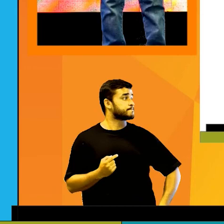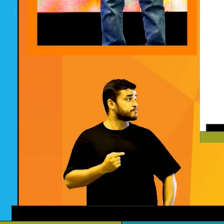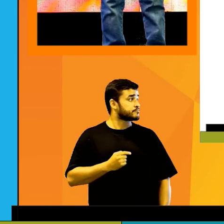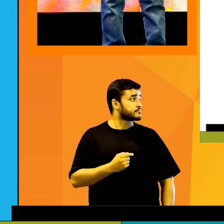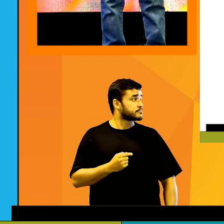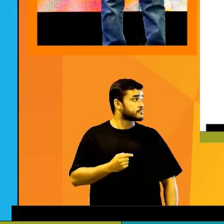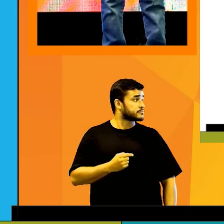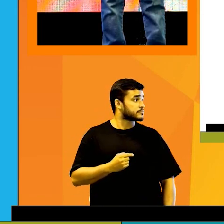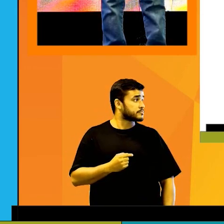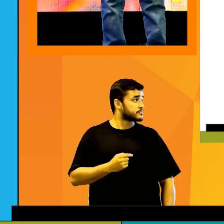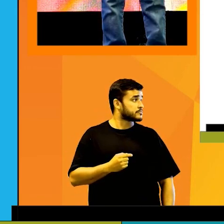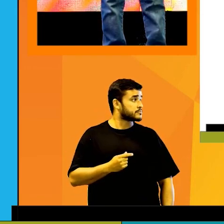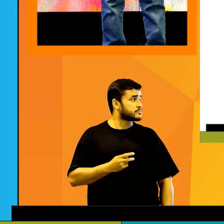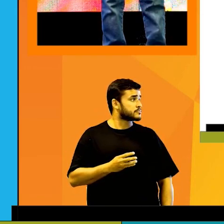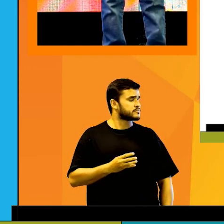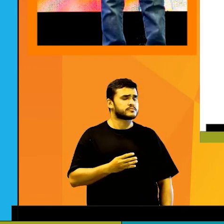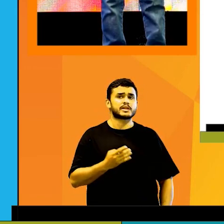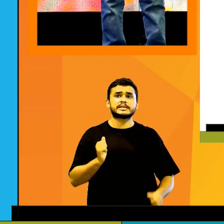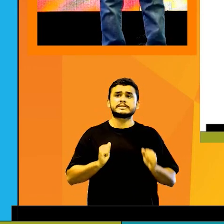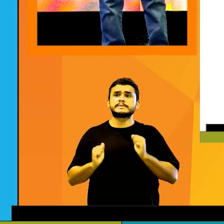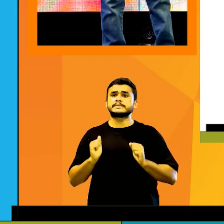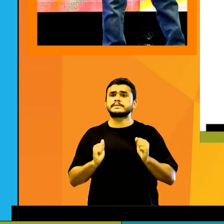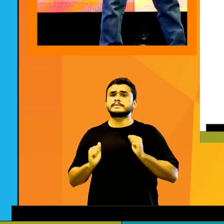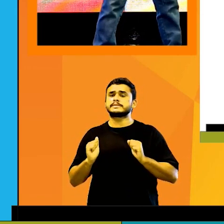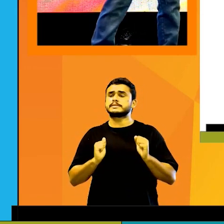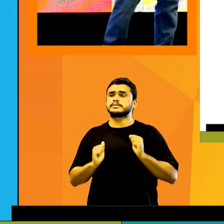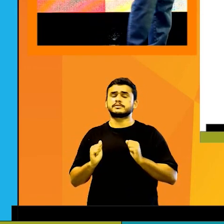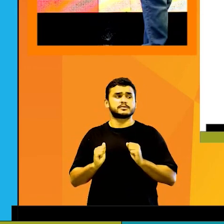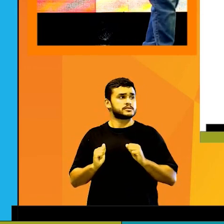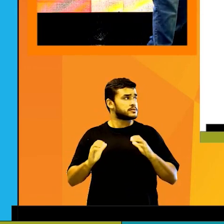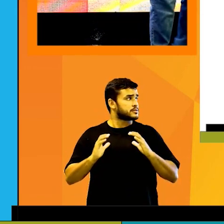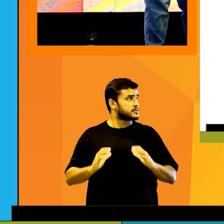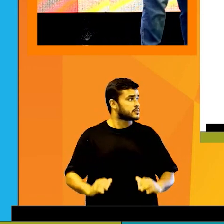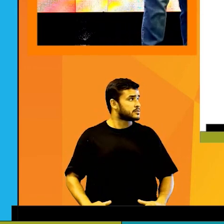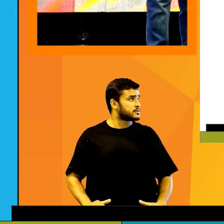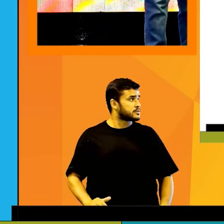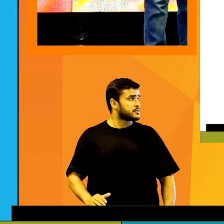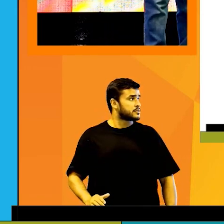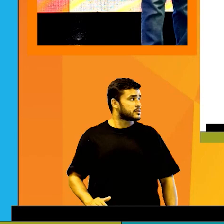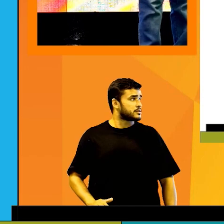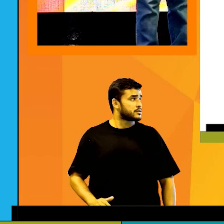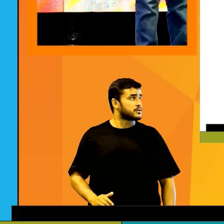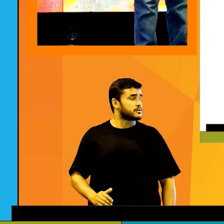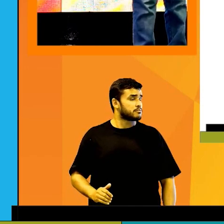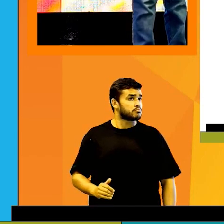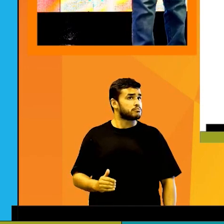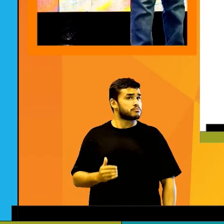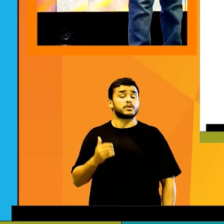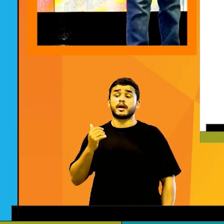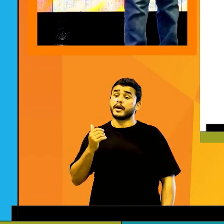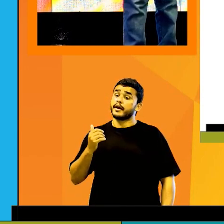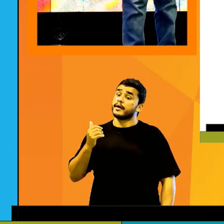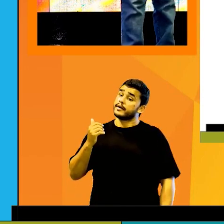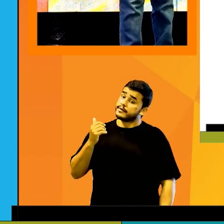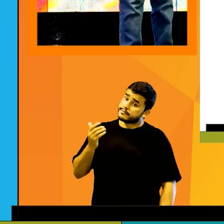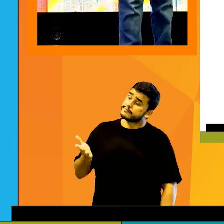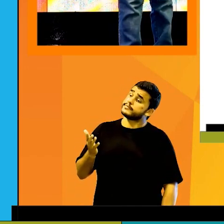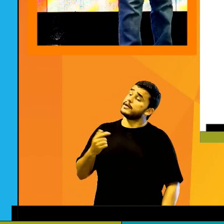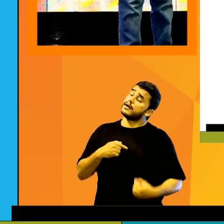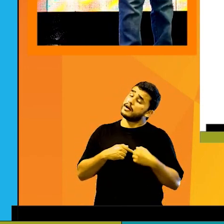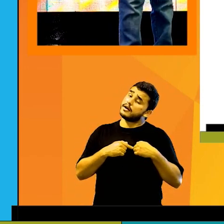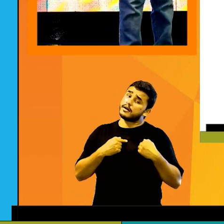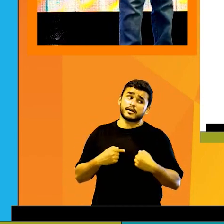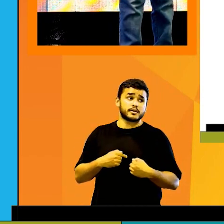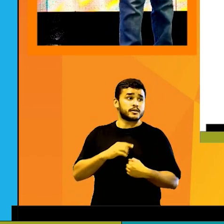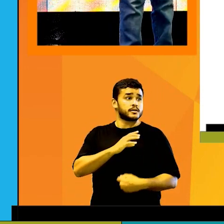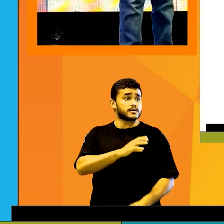AD? Ansiedade com as atitudes de Não, ele não está com indiferença da mulher, pelo contrário, ele está mostrando que está apaixonado por ela, que ela